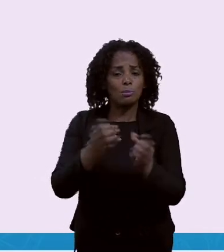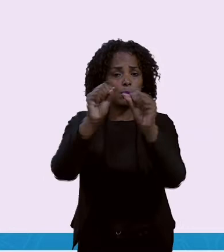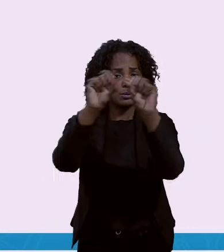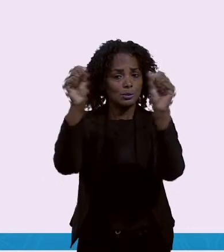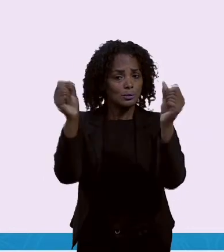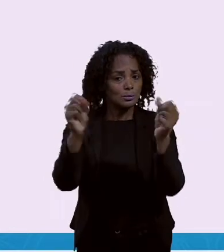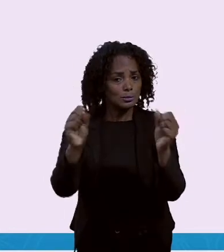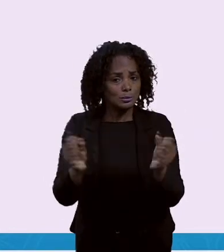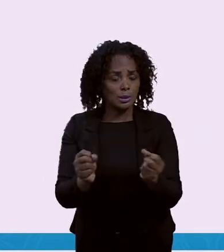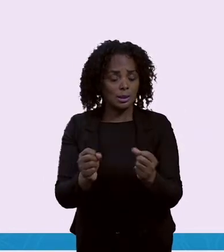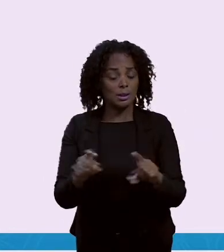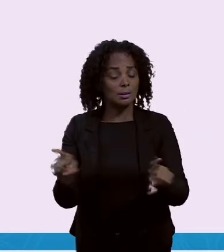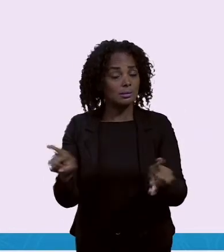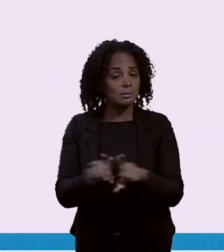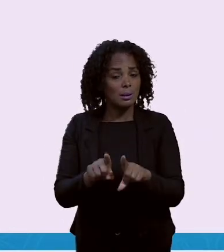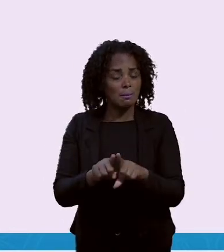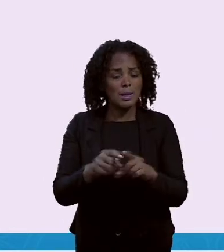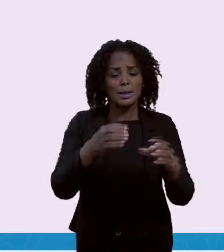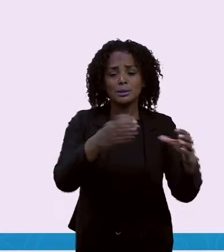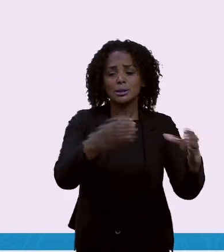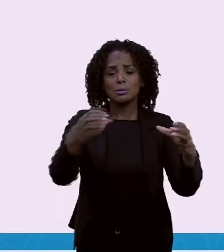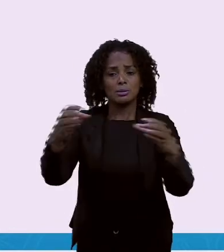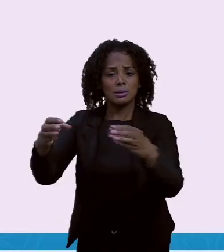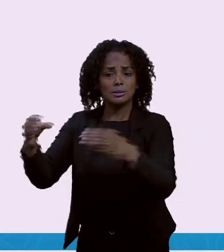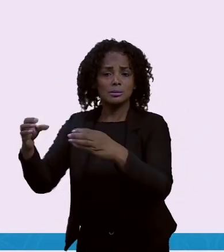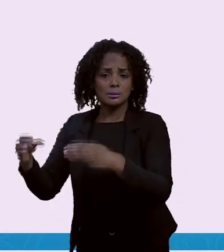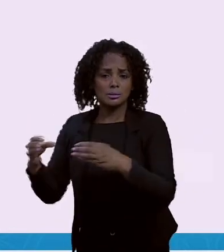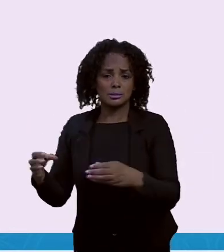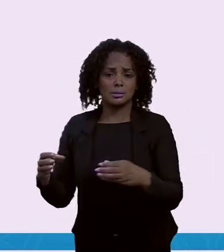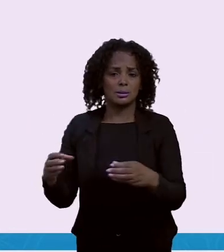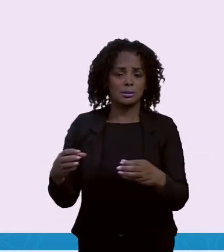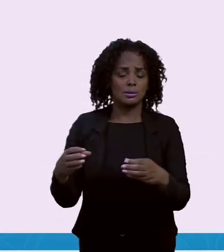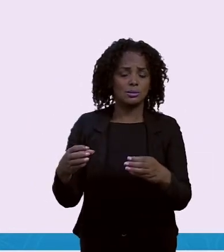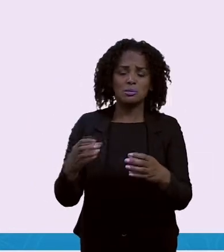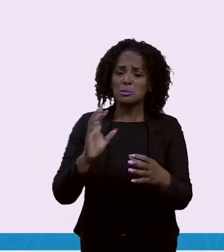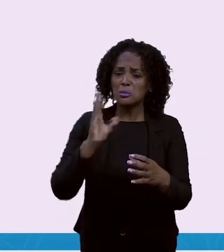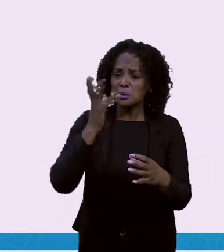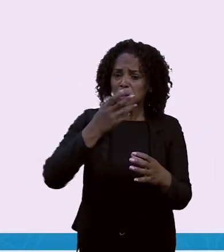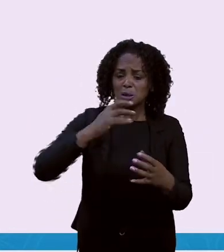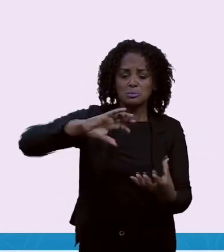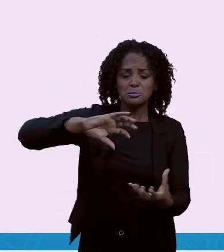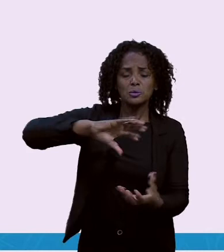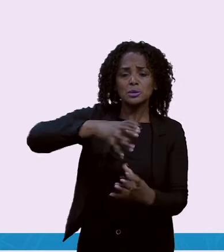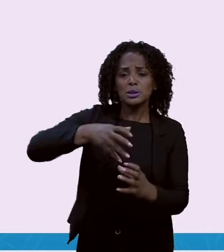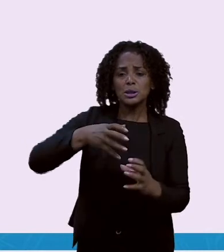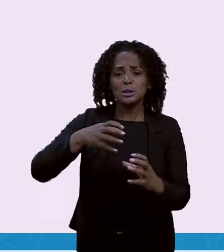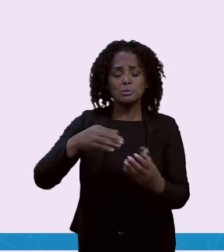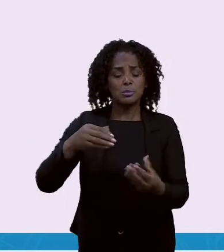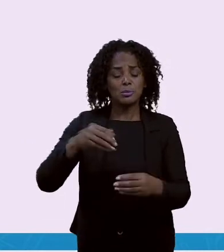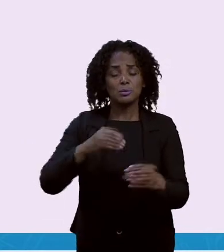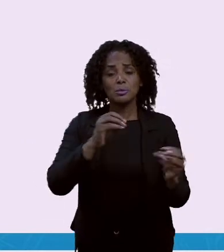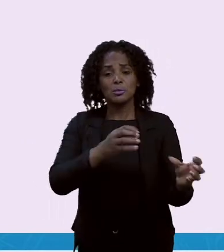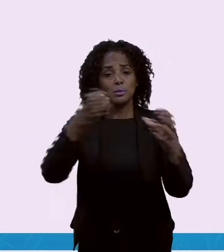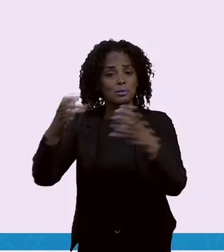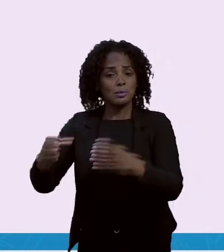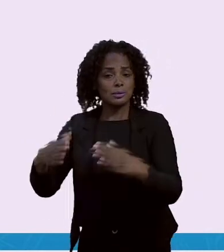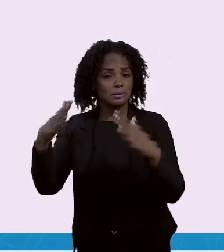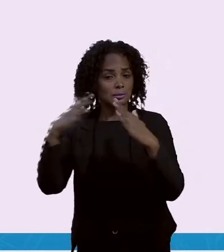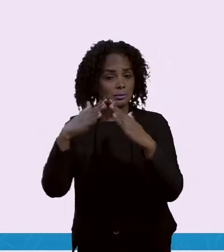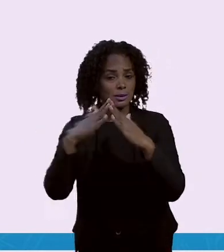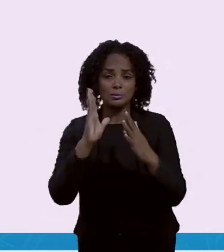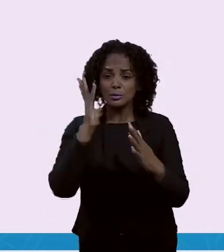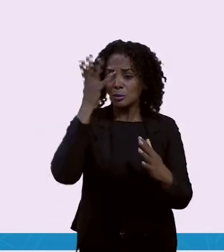artigos de decoração com toda essa estrutura torcida de vidro. Ele é muito utilizado por